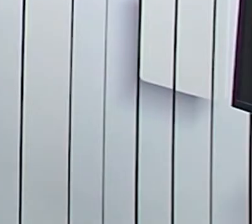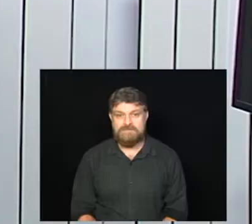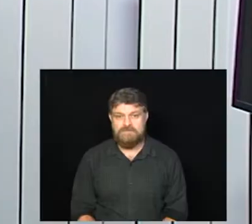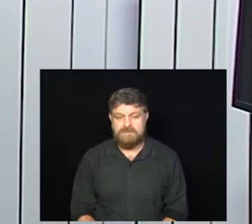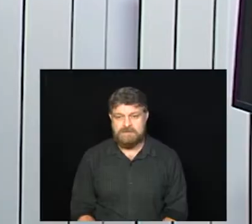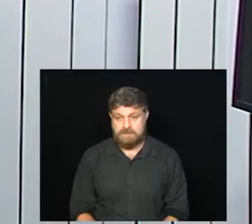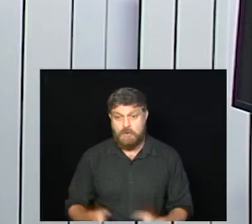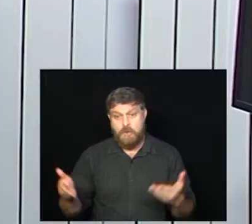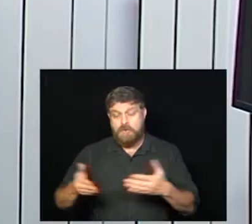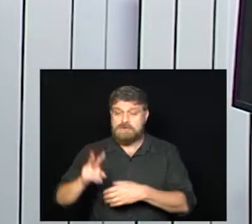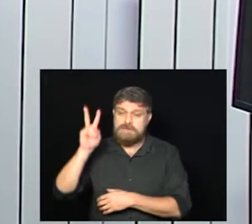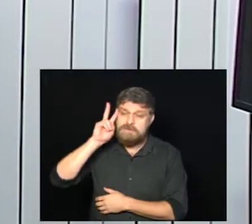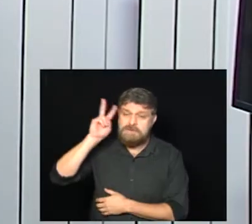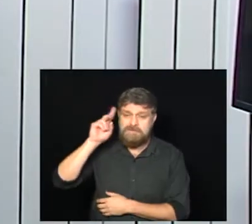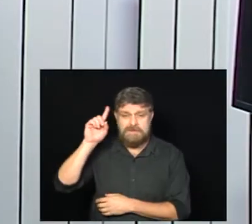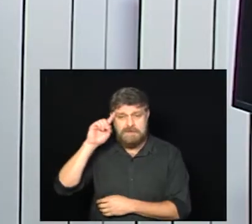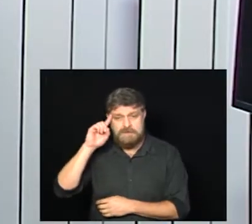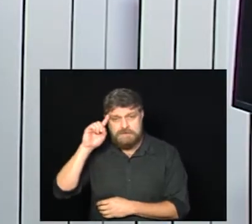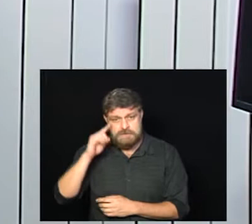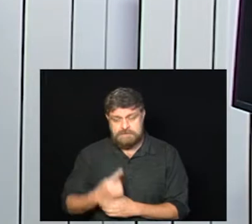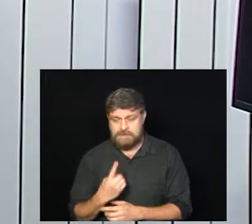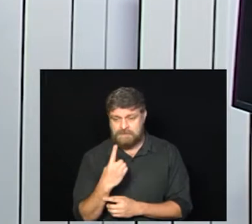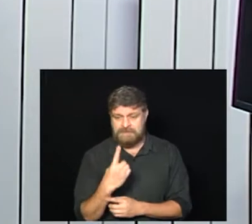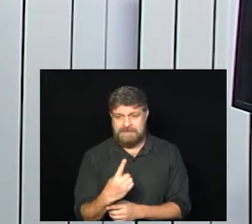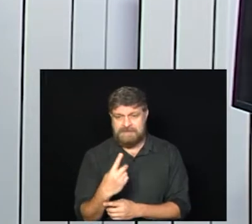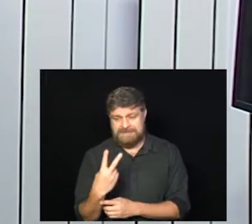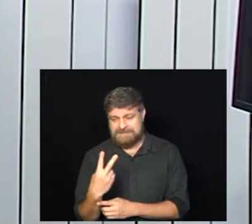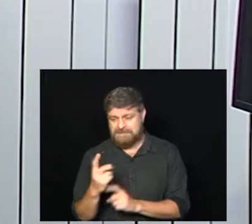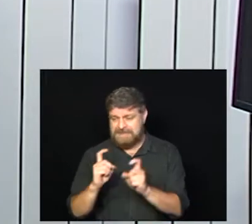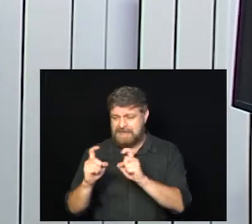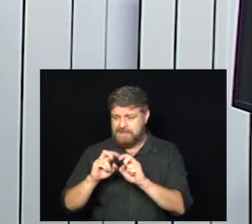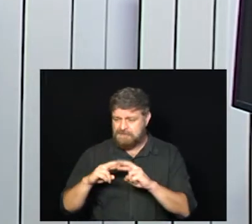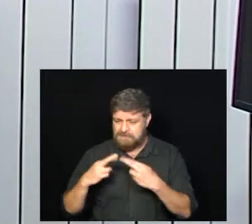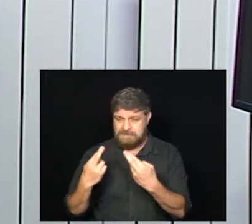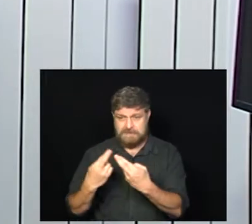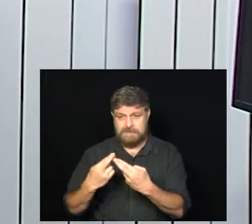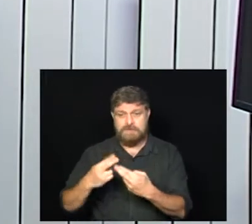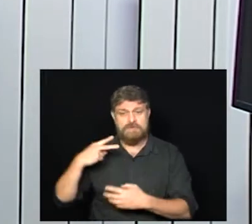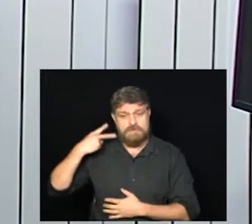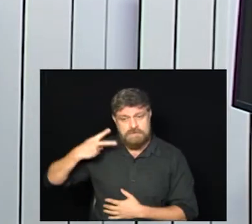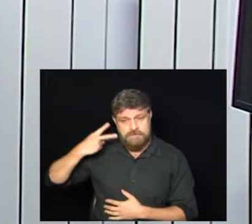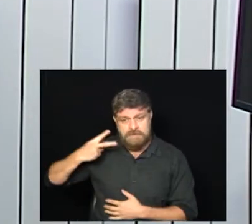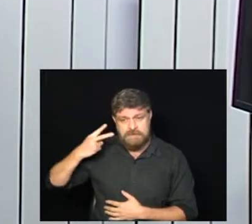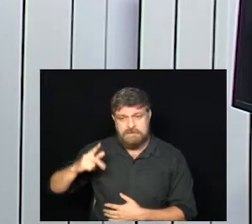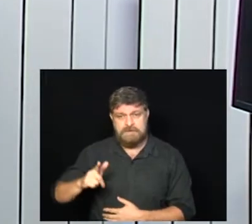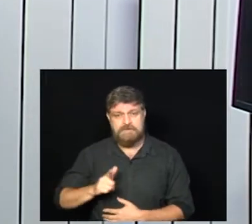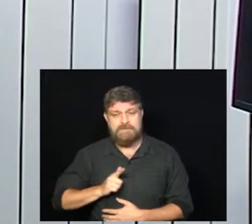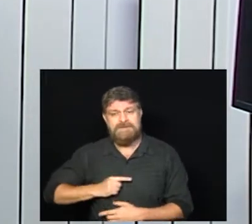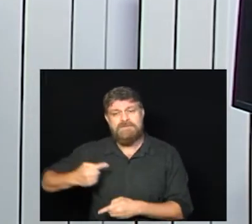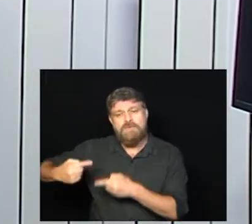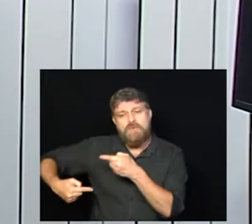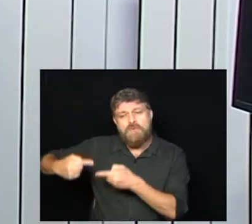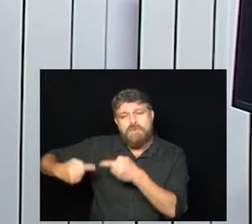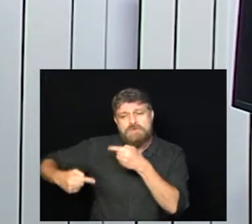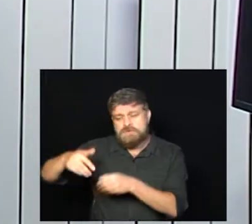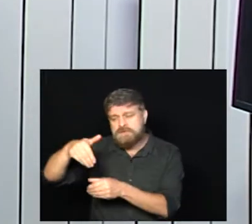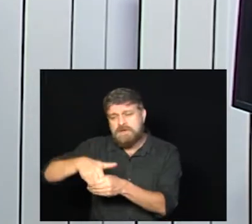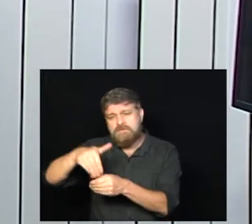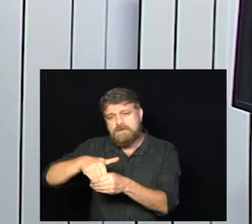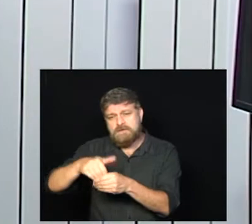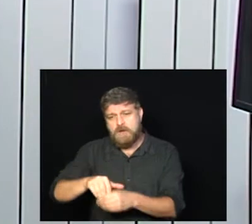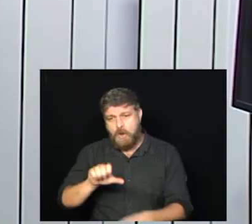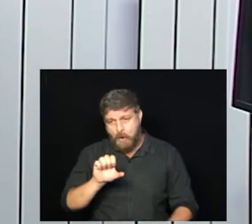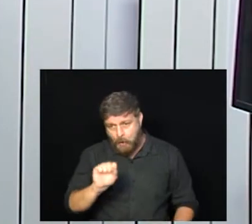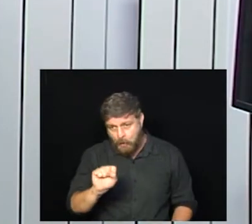Hoje é segunda-feira, dia da 12ª reunião ordinária. Os vereadores vão discutir e votar